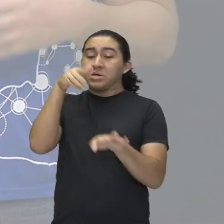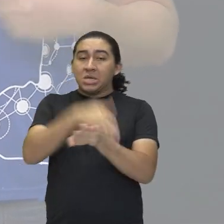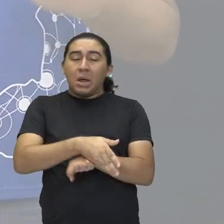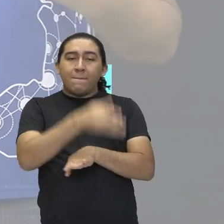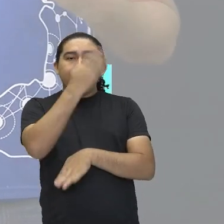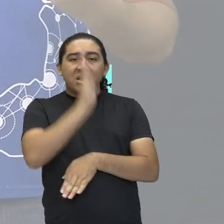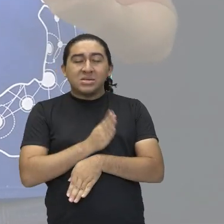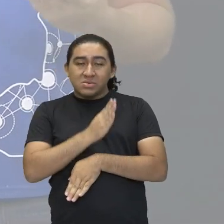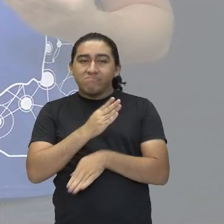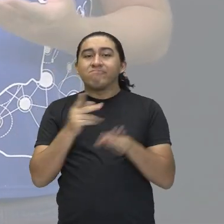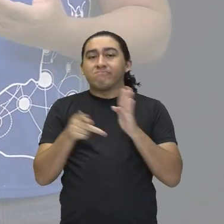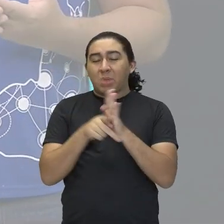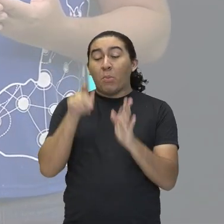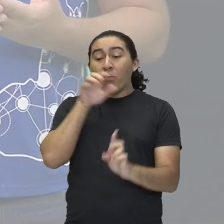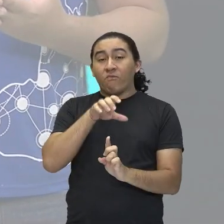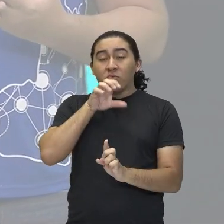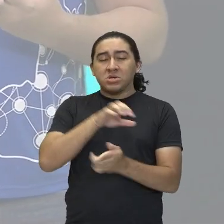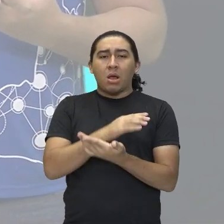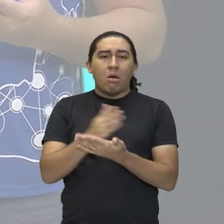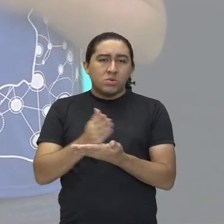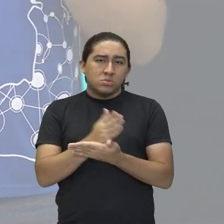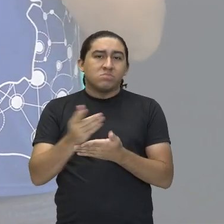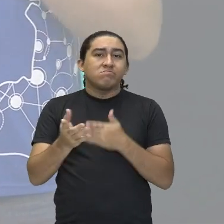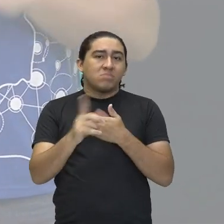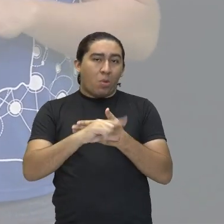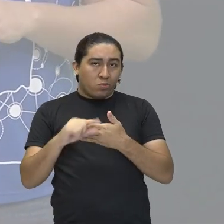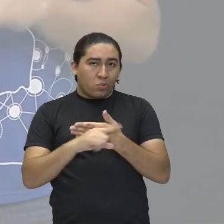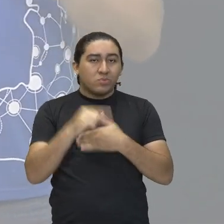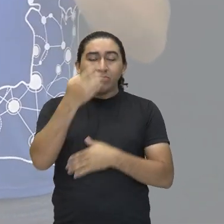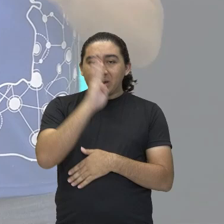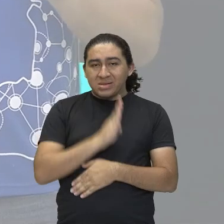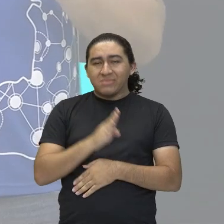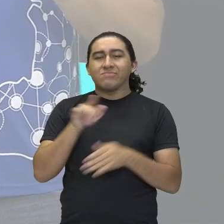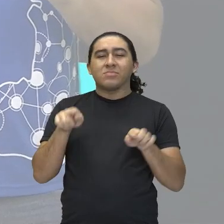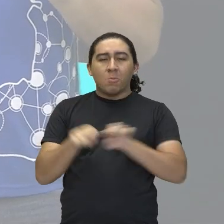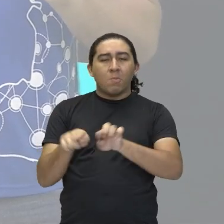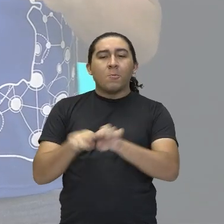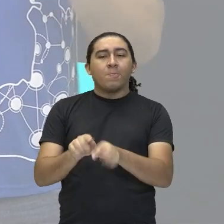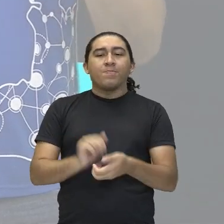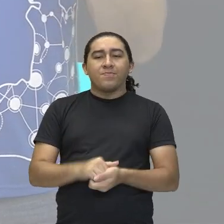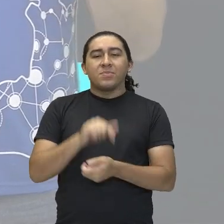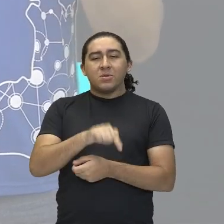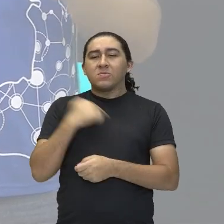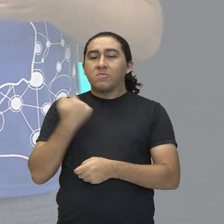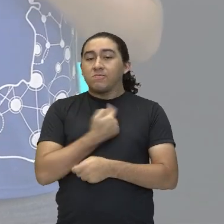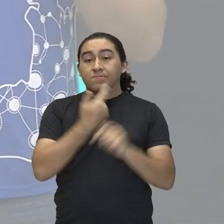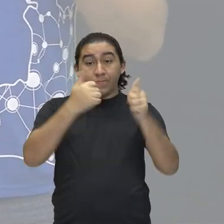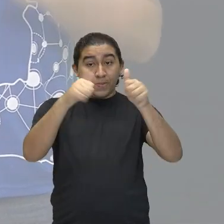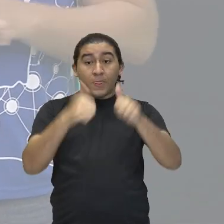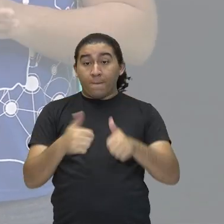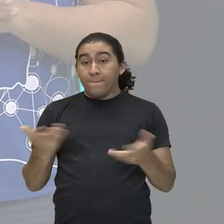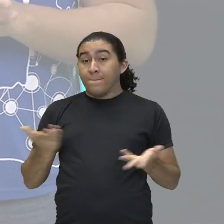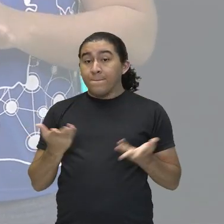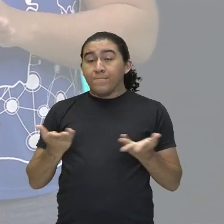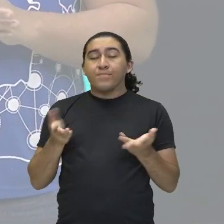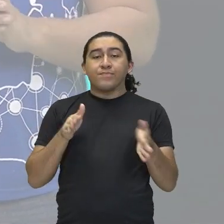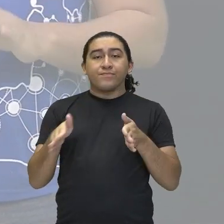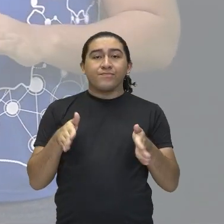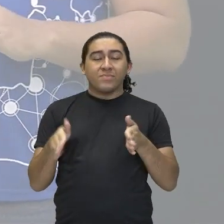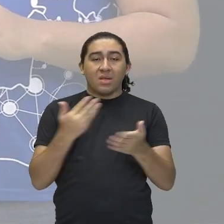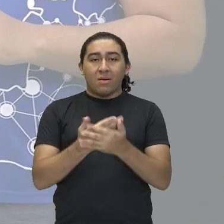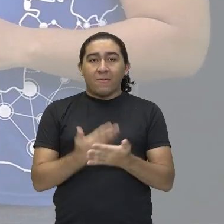influencia a produção de alguns autores brasileiros, ok? E é isso que nós vamos analisar durante a nossa